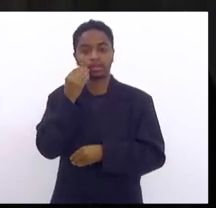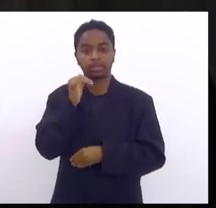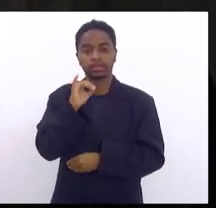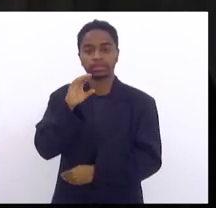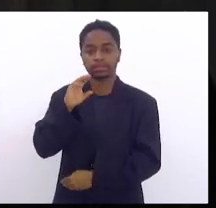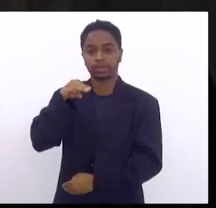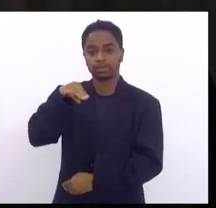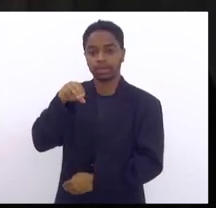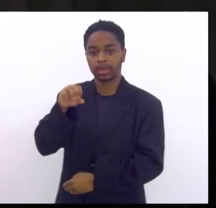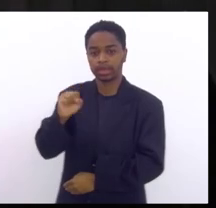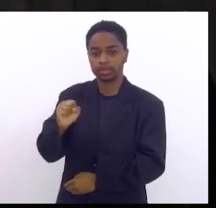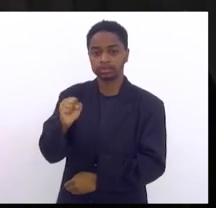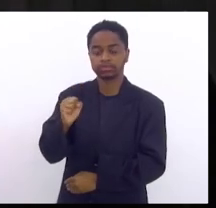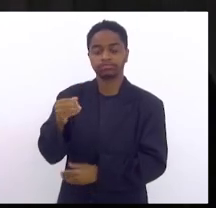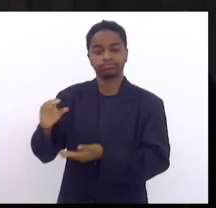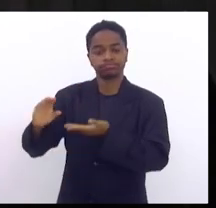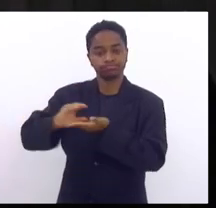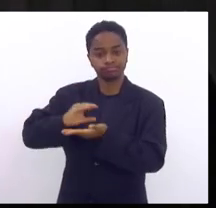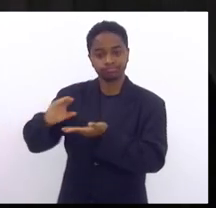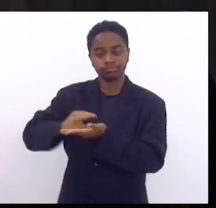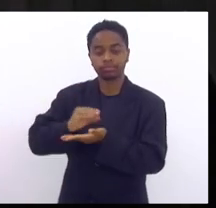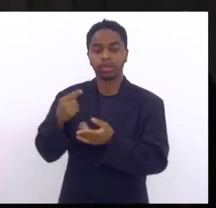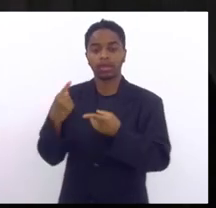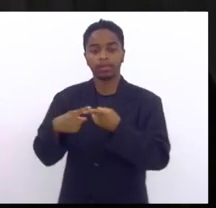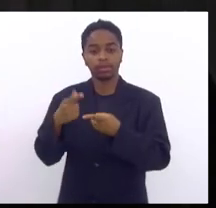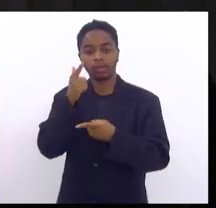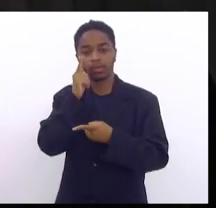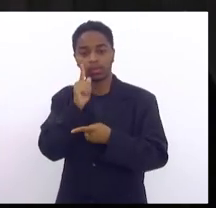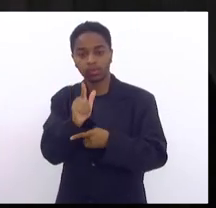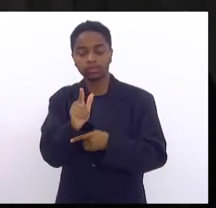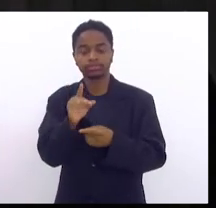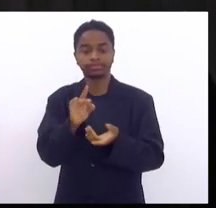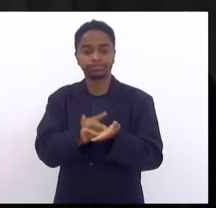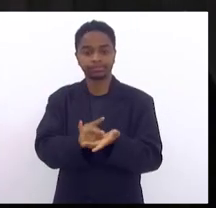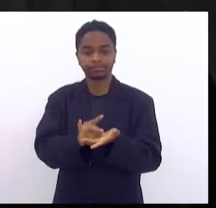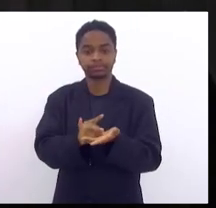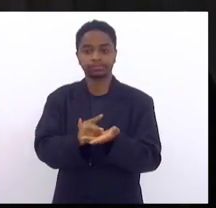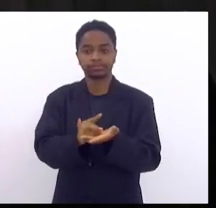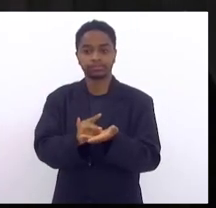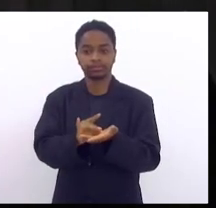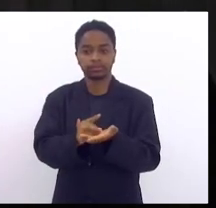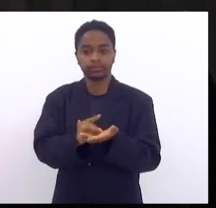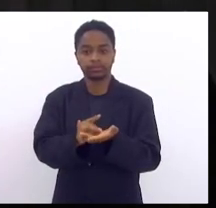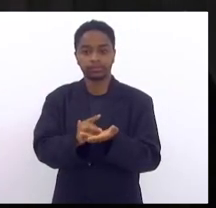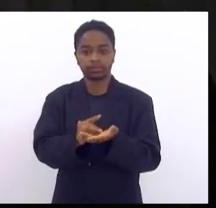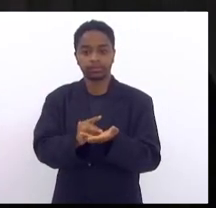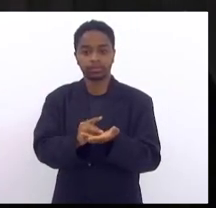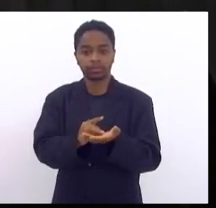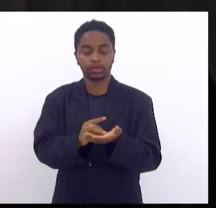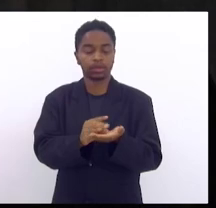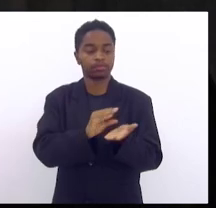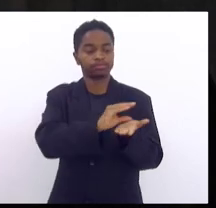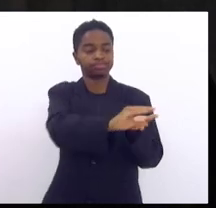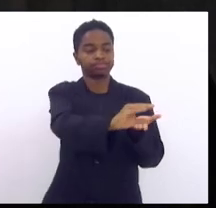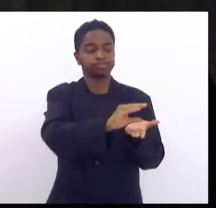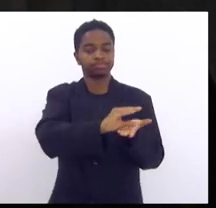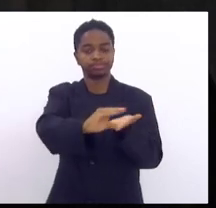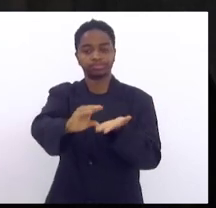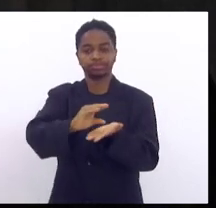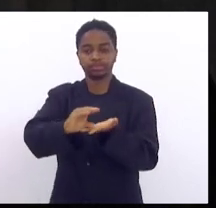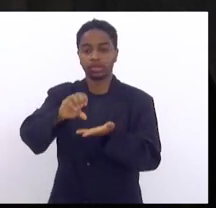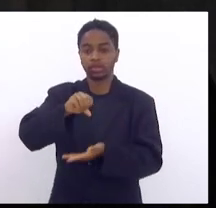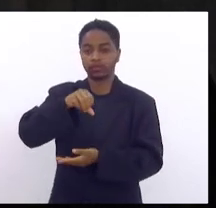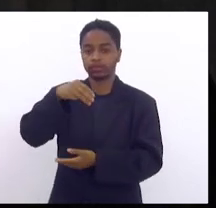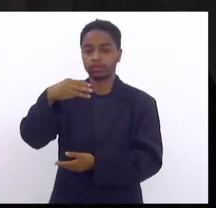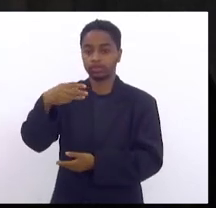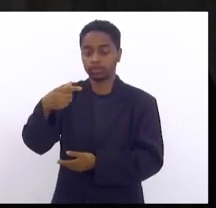ICMS, para que hajam mais recursos nas 92 prefeituras do